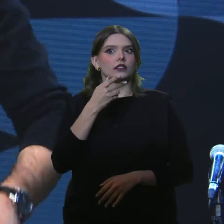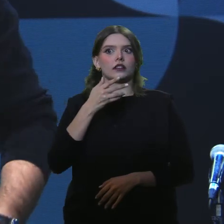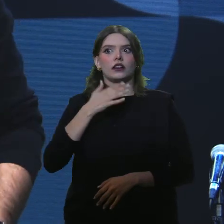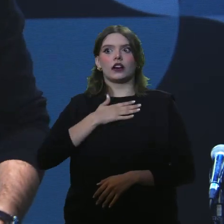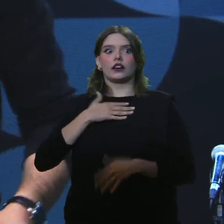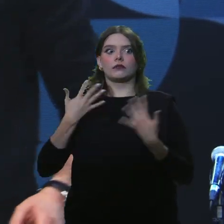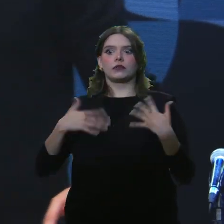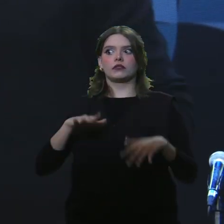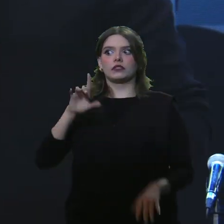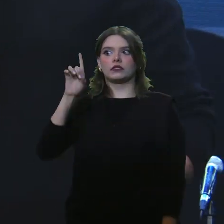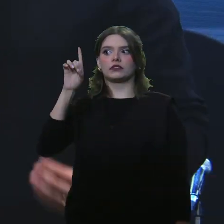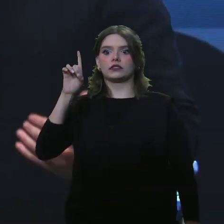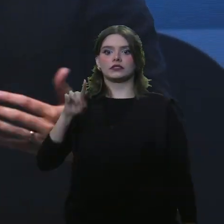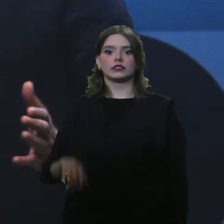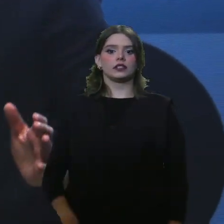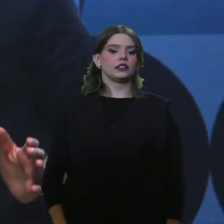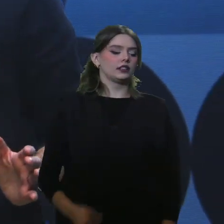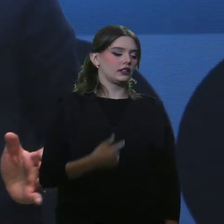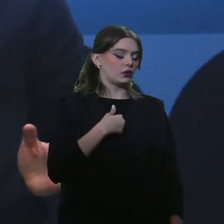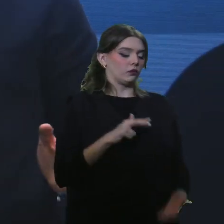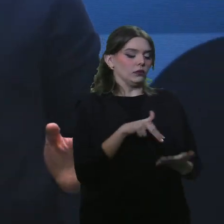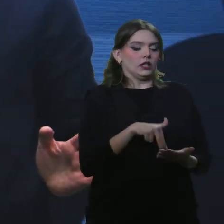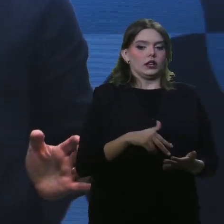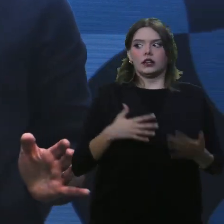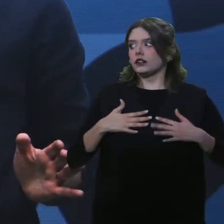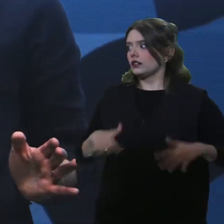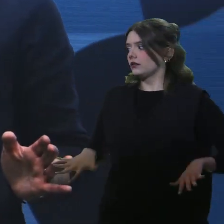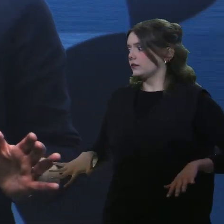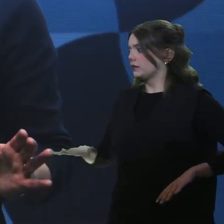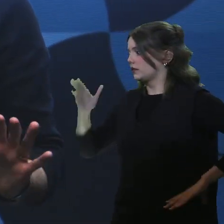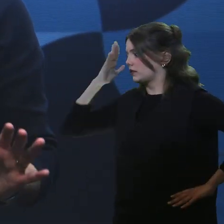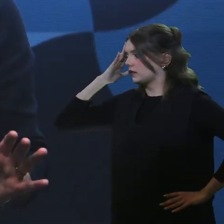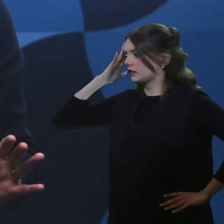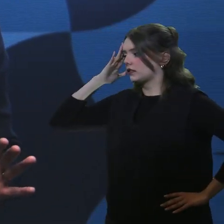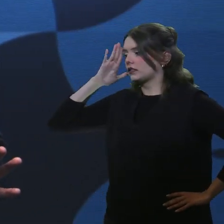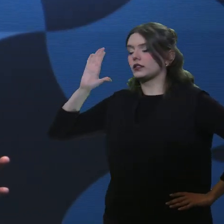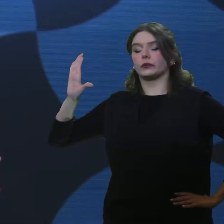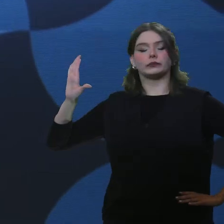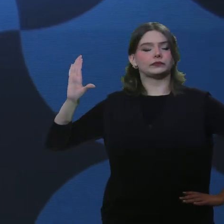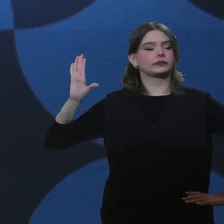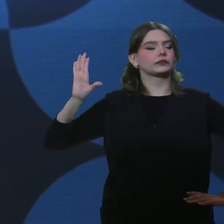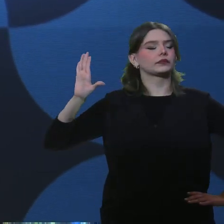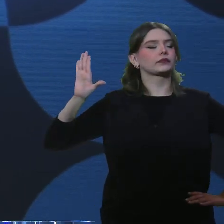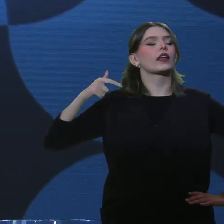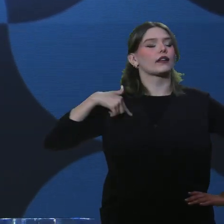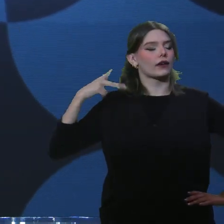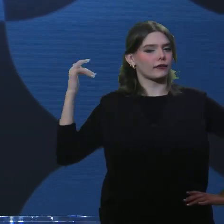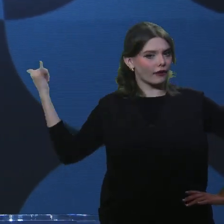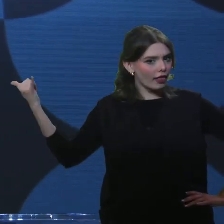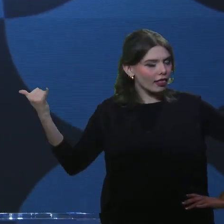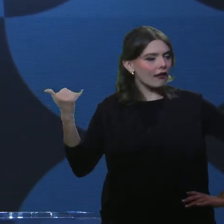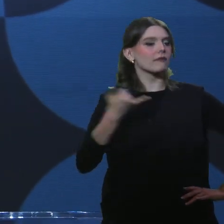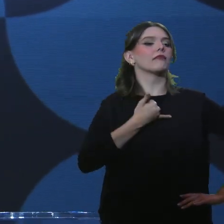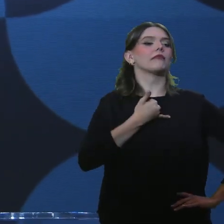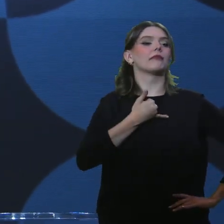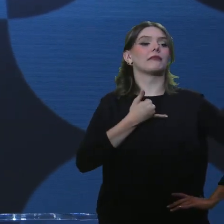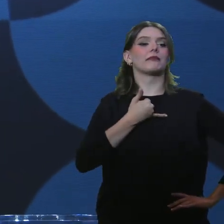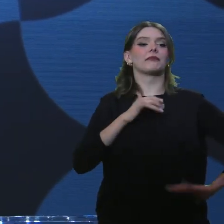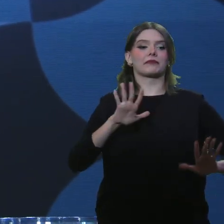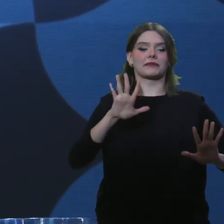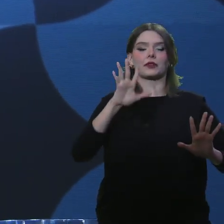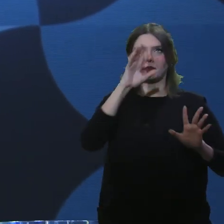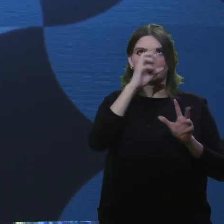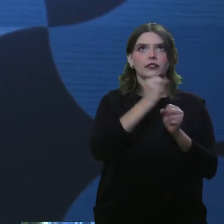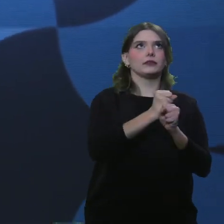Na hora eu me levanto e falei, não foi uma boa ideia. Mas depois eu pensei, não, calma. Deixei ela chamar. Aí decidi